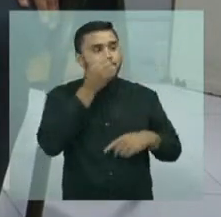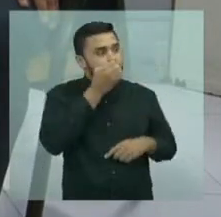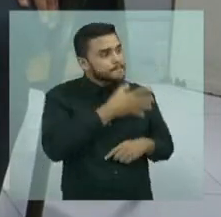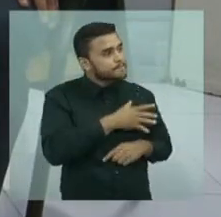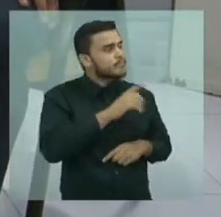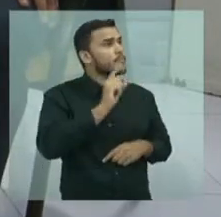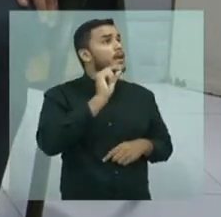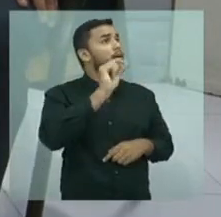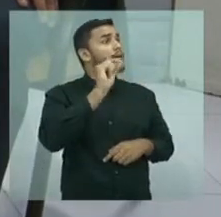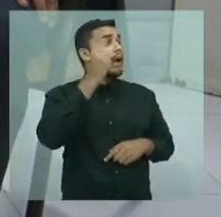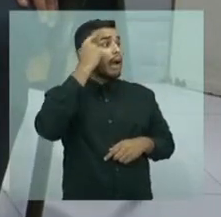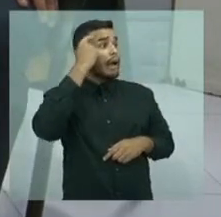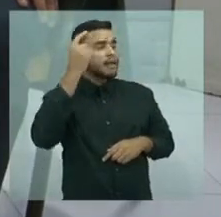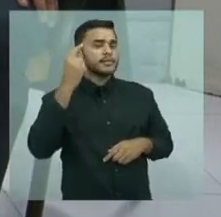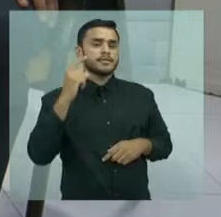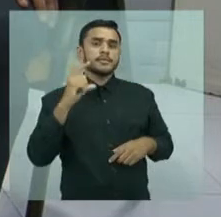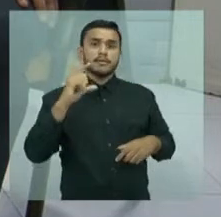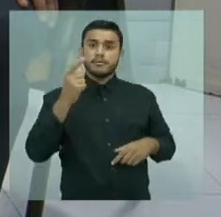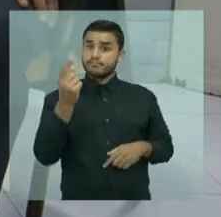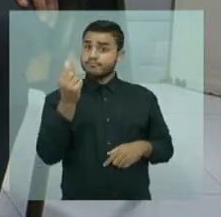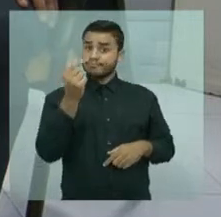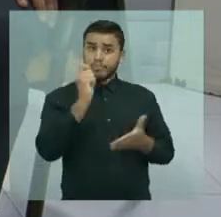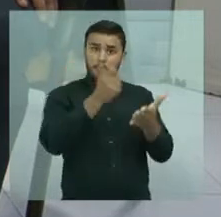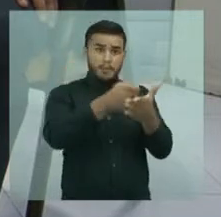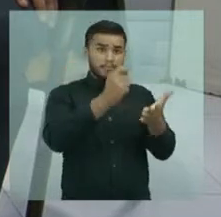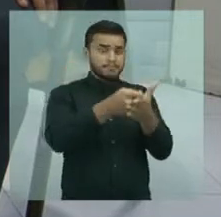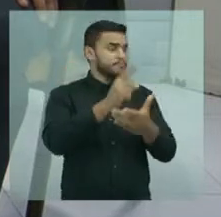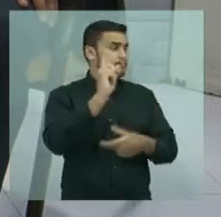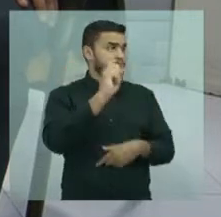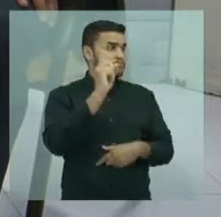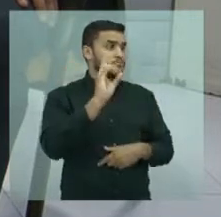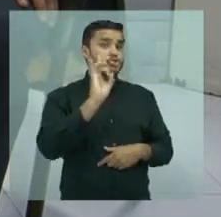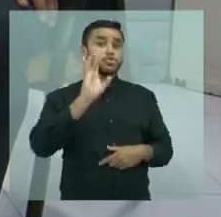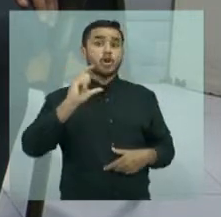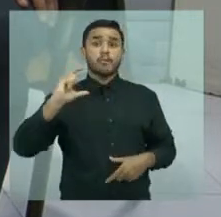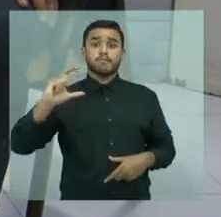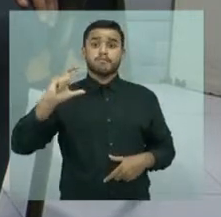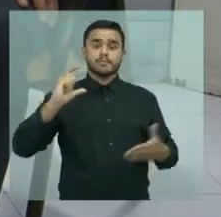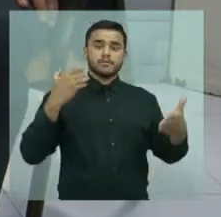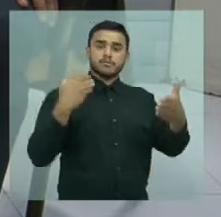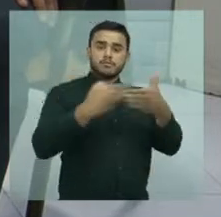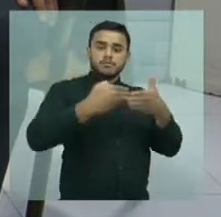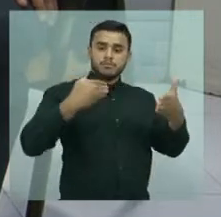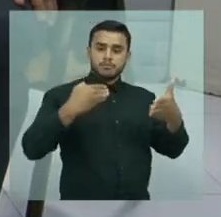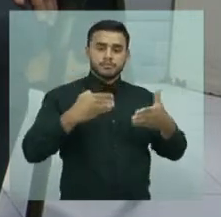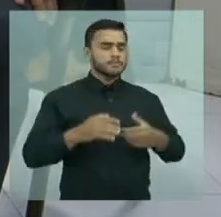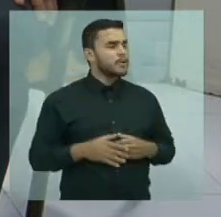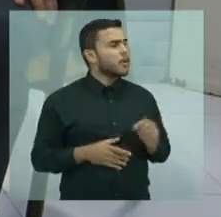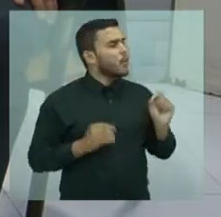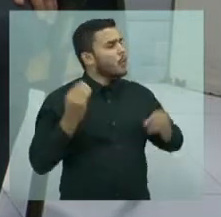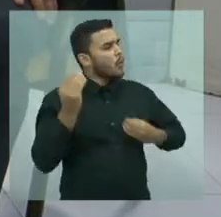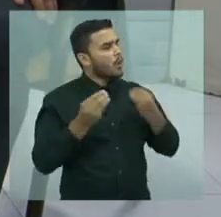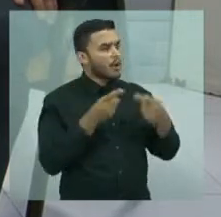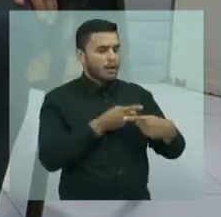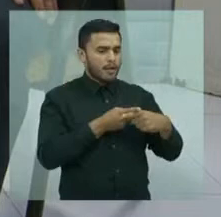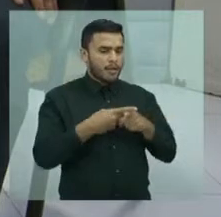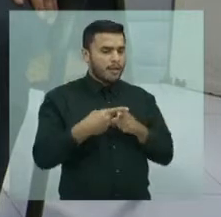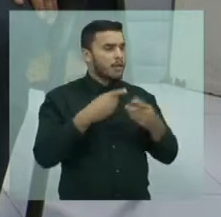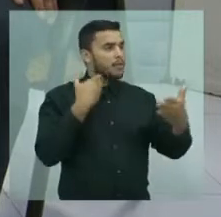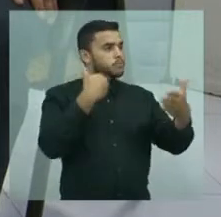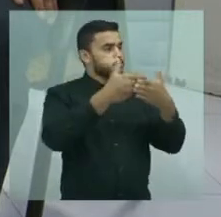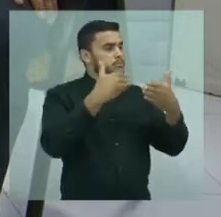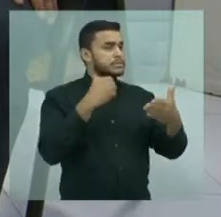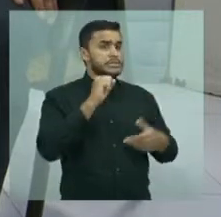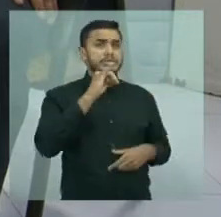com que o cartão, a pessoa passe tudo com cartão e sem dinheiro. Uma pessoa que pouco utiliza